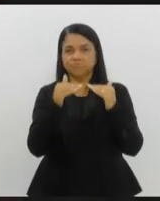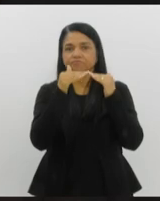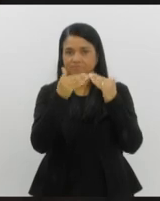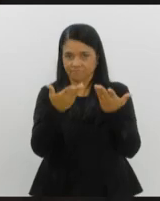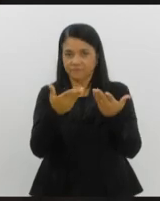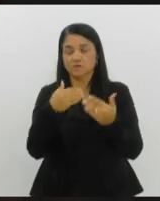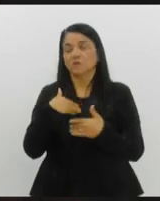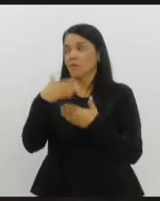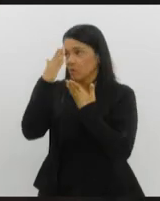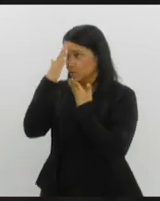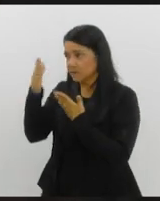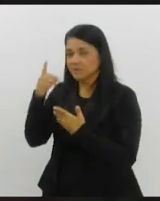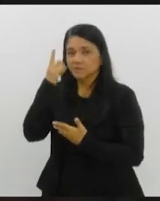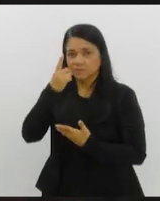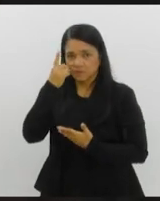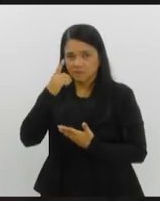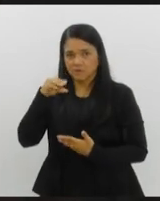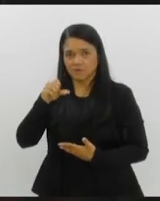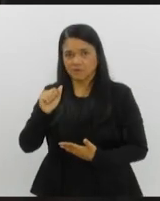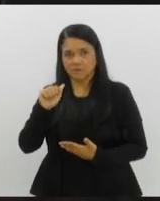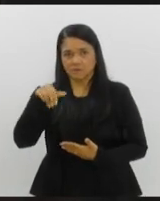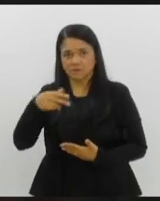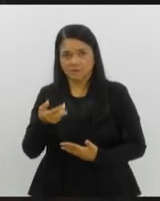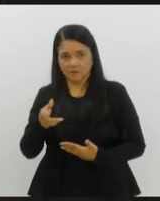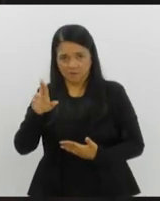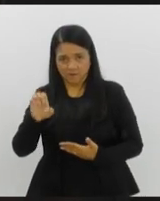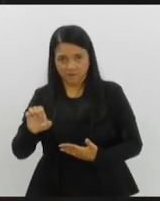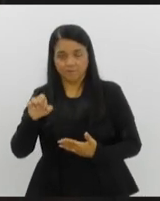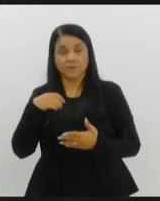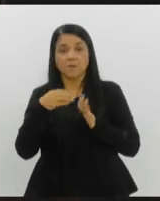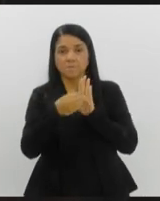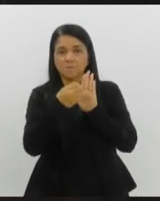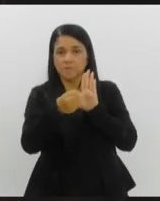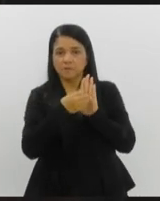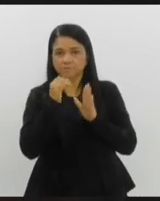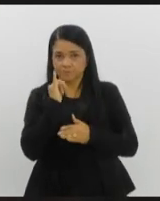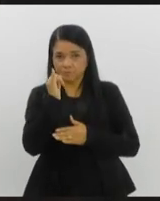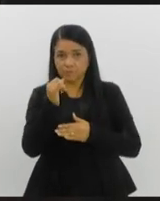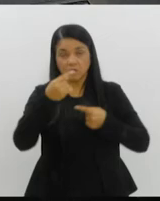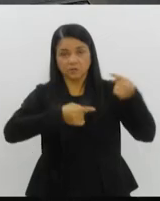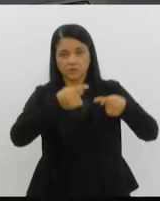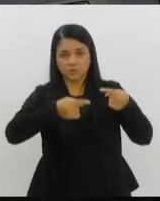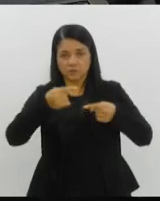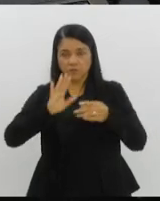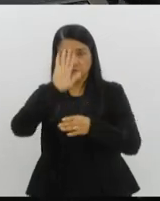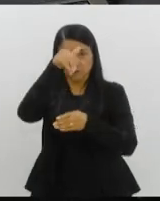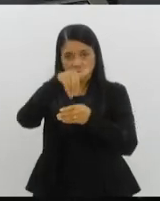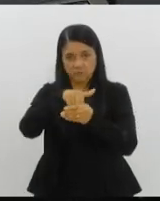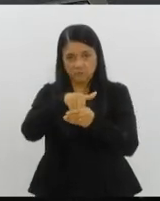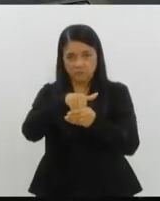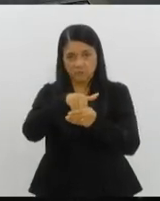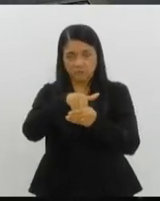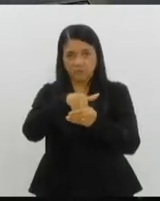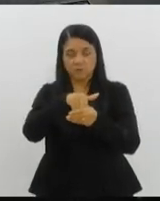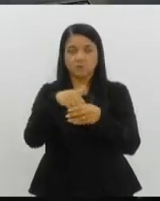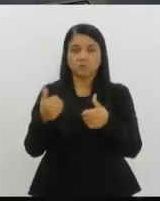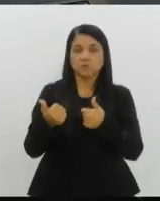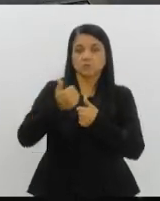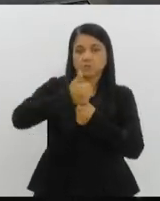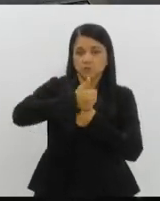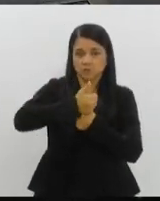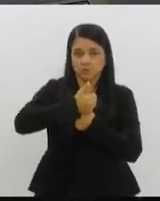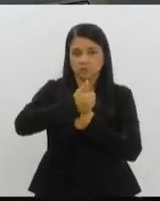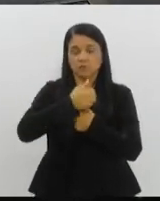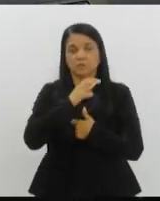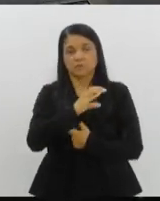obrigado, deputado André Correia. Com os pareceres emitidos em discussão, em votação, perdão, substitutivo